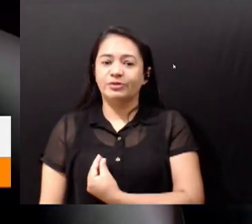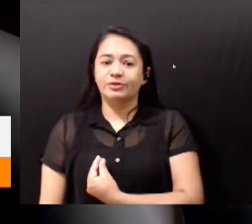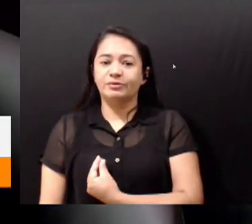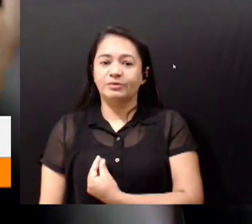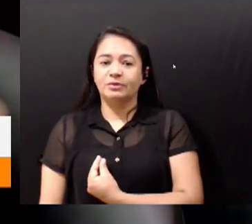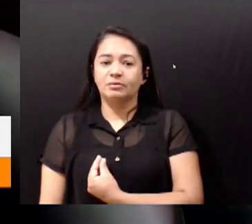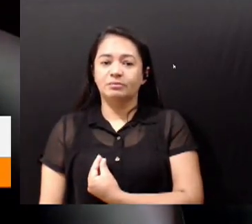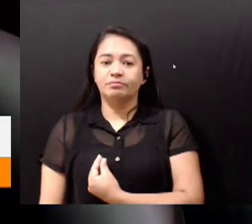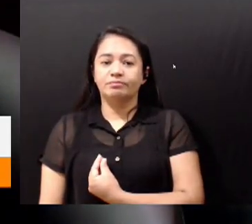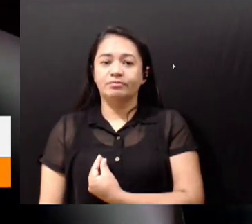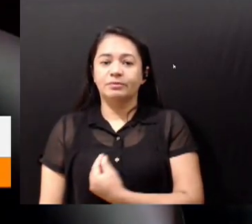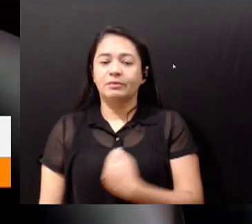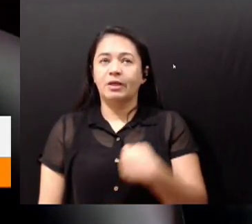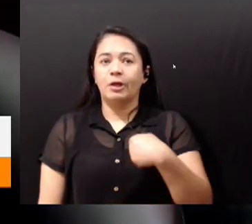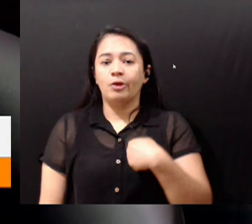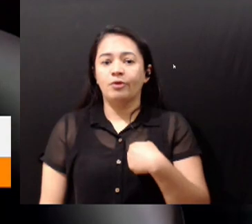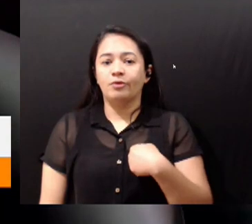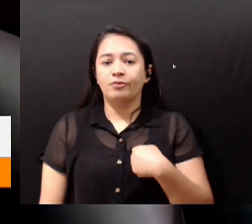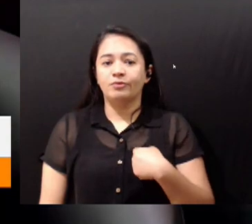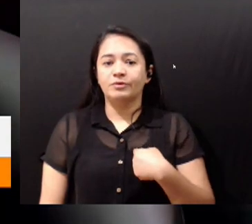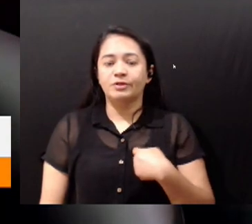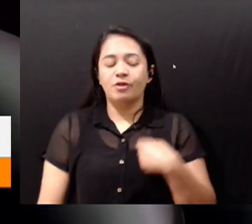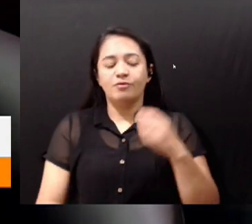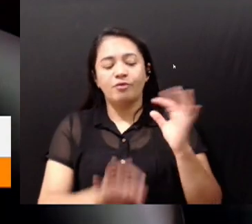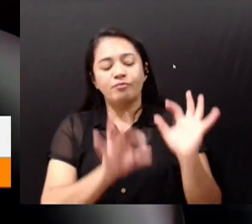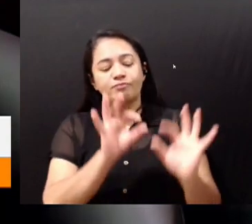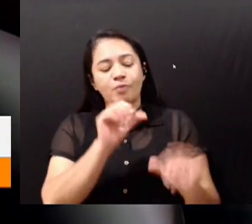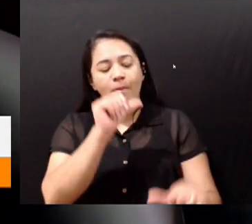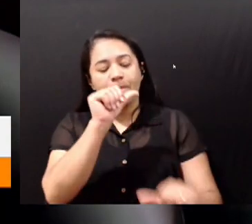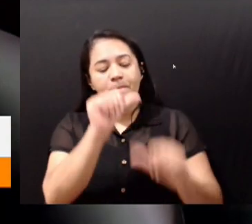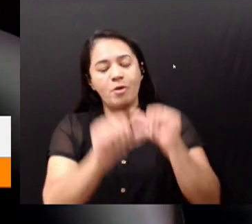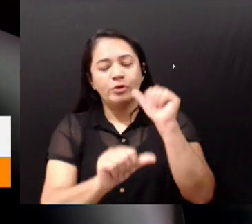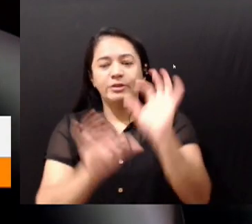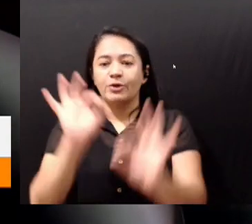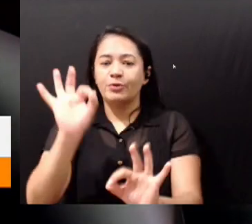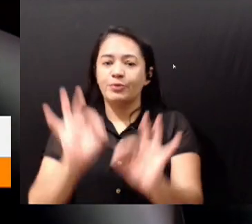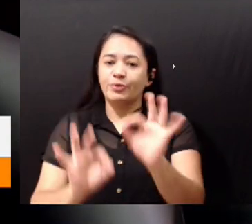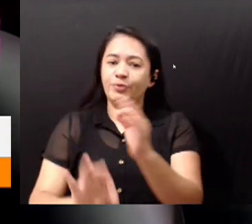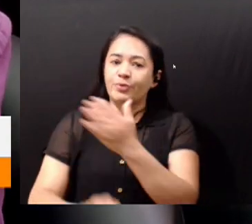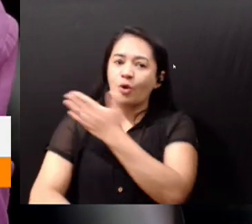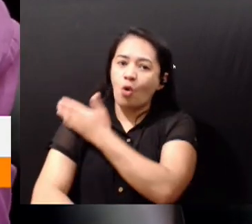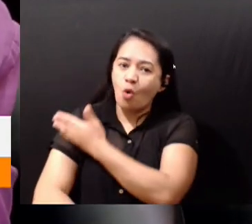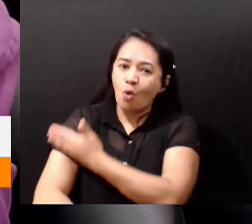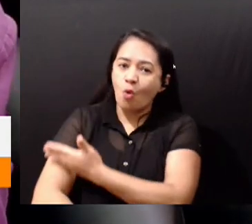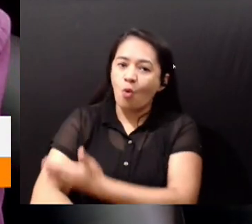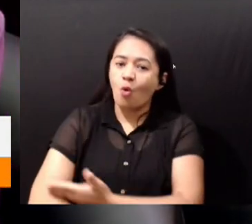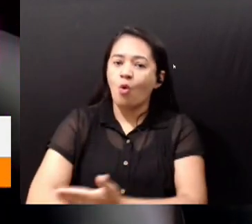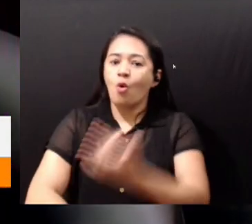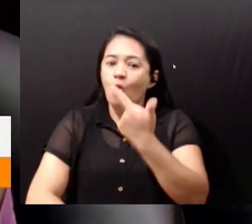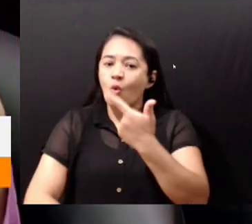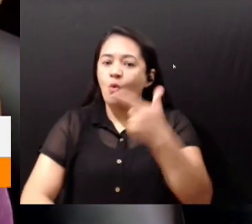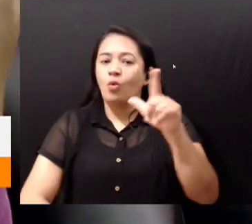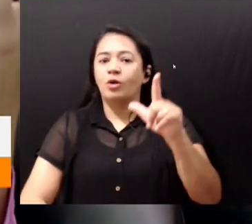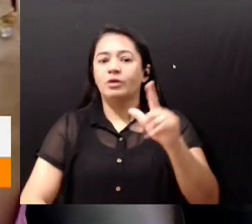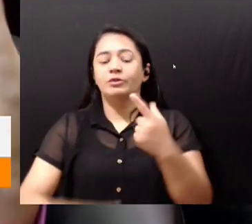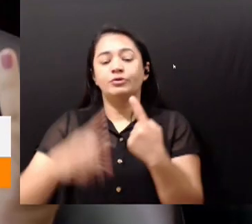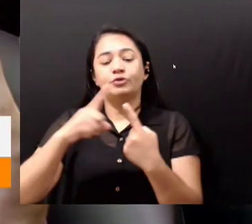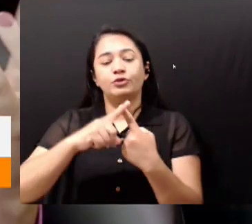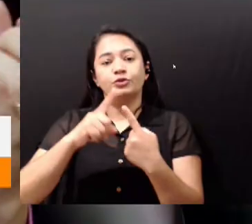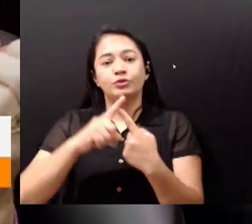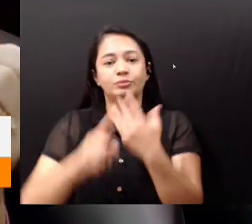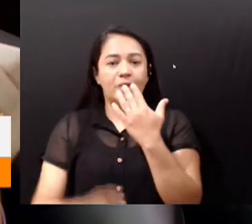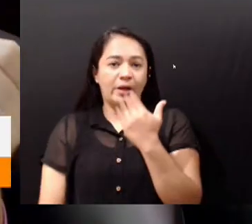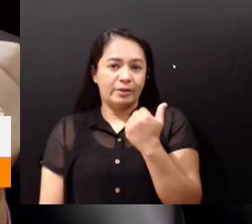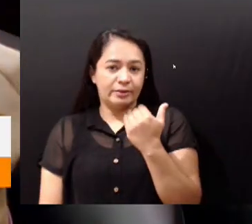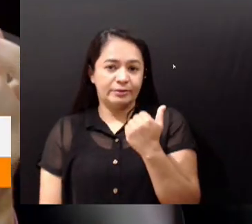vou reconfigurar e reeducar, tá, o meu paciente na questão alimentar. Então, tem um